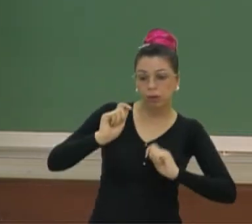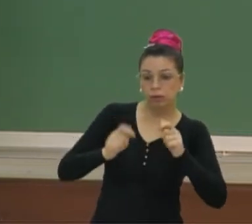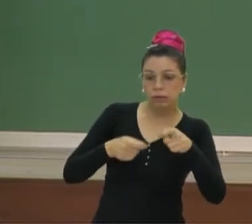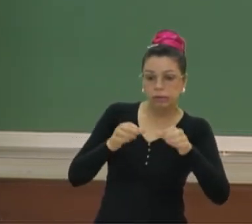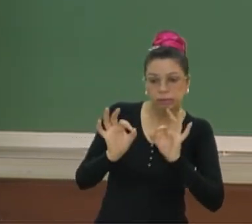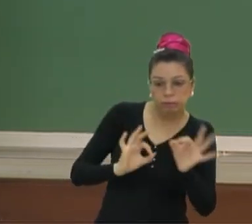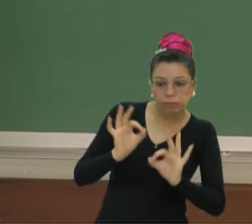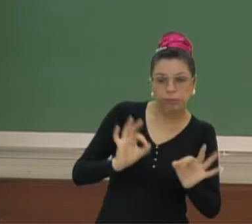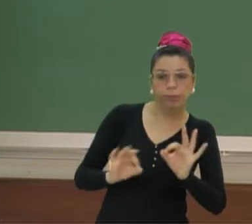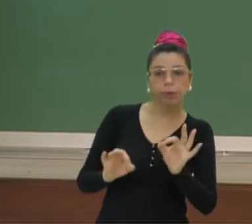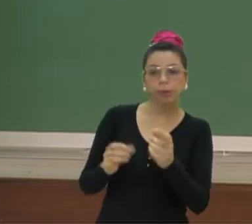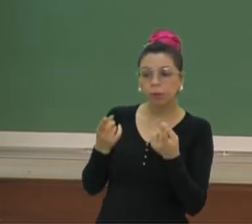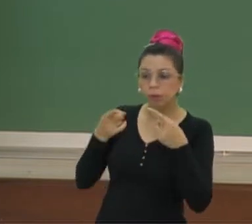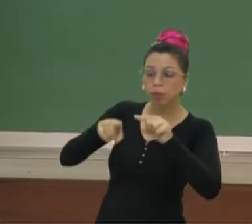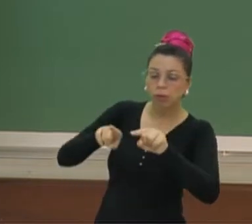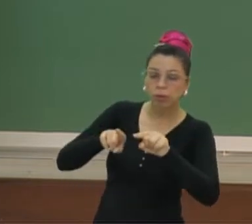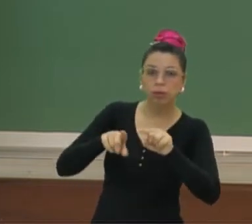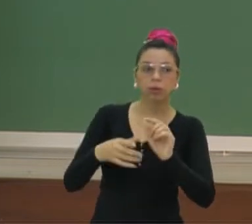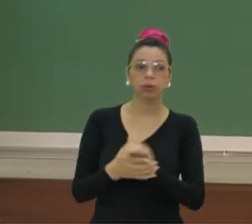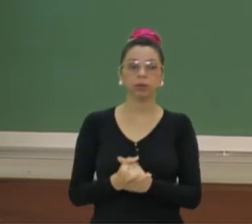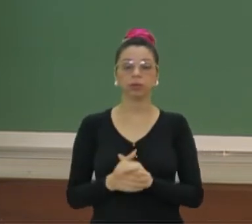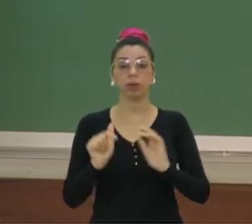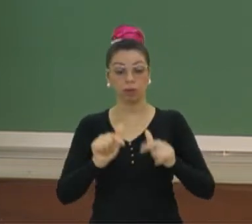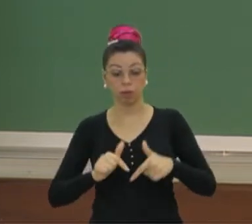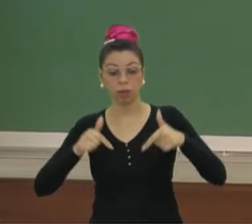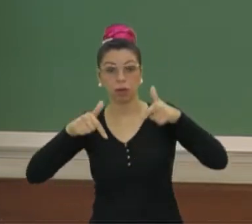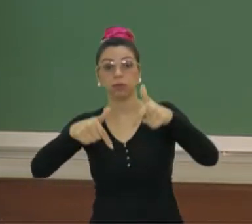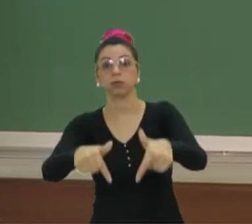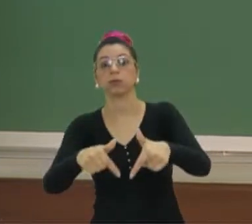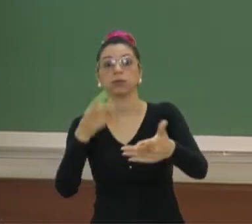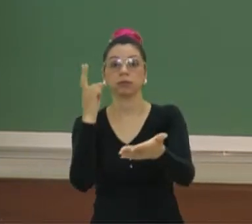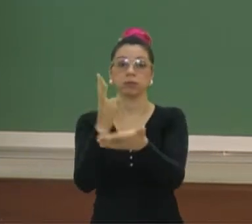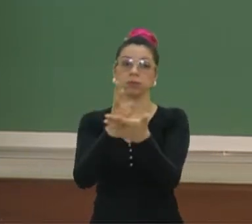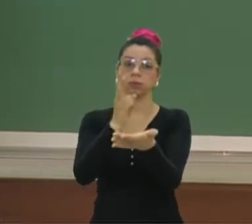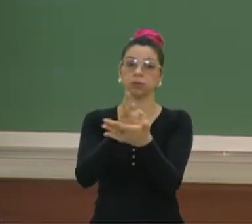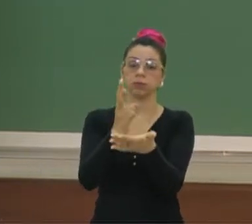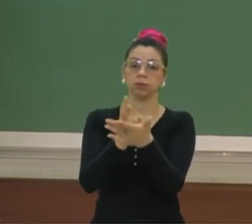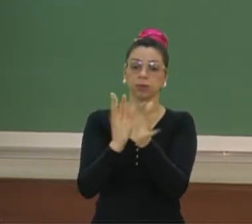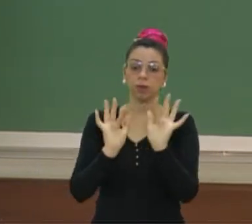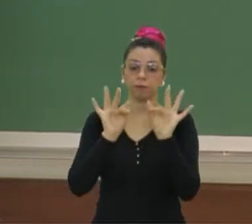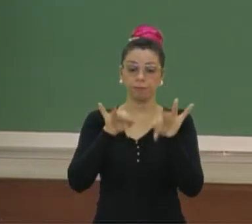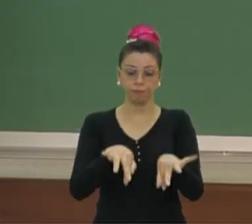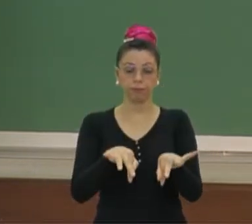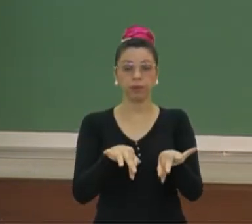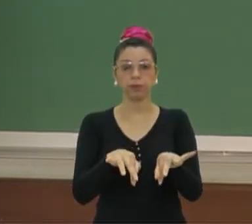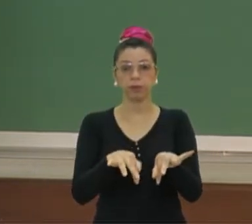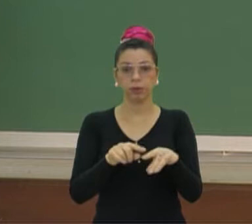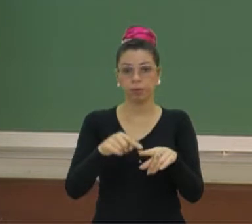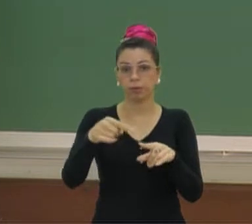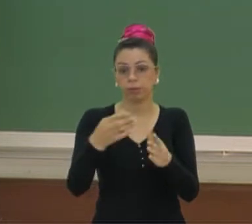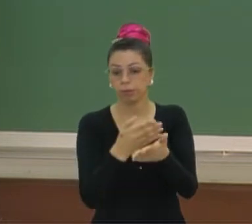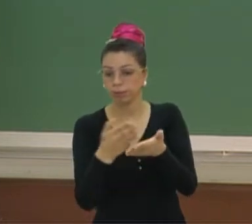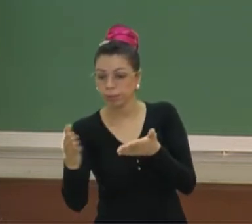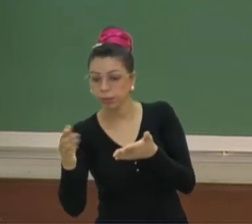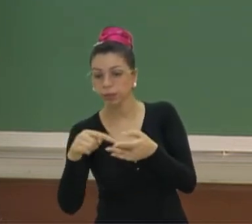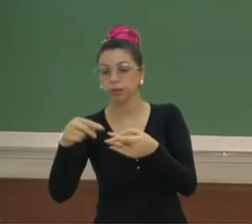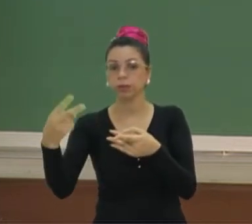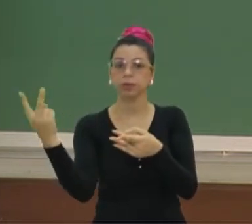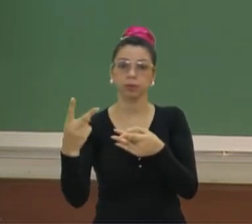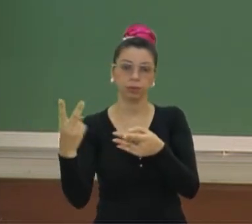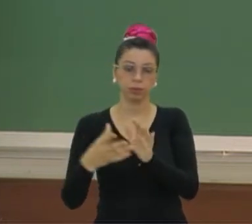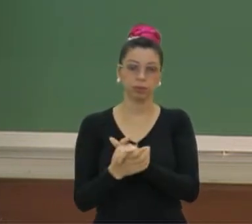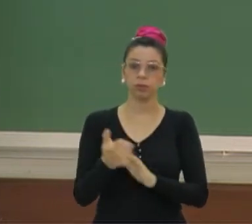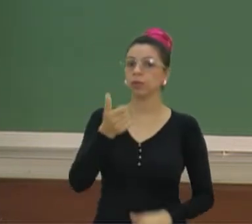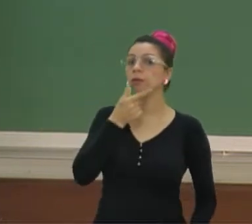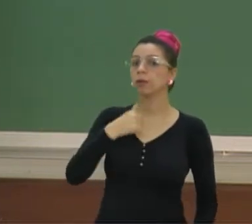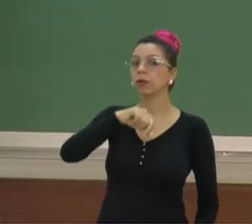quando, vejam que num primeiro momento a ação que tinha continuidade se encerra e começa uma segunda, quando Calvin